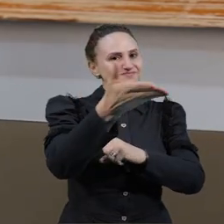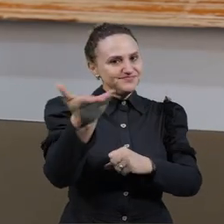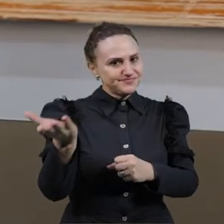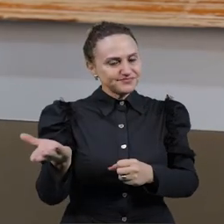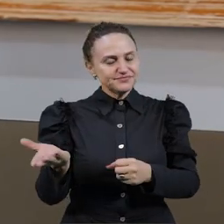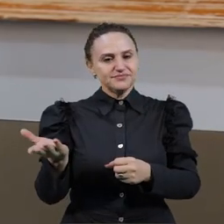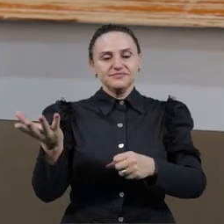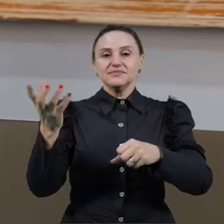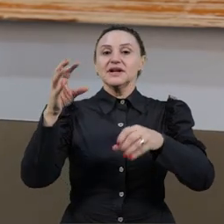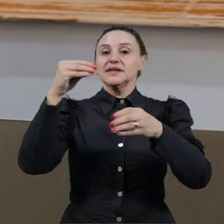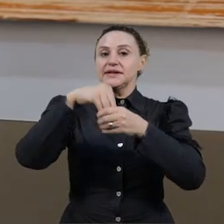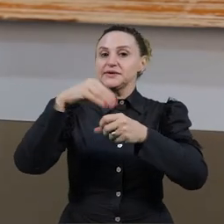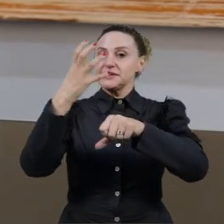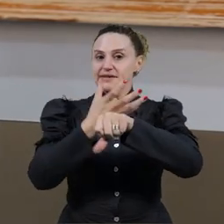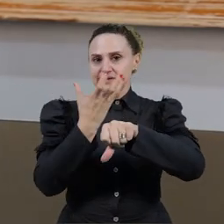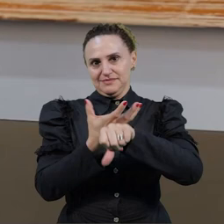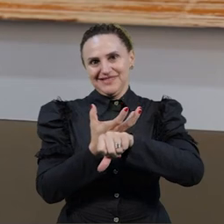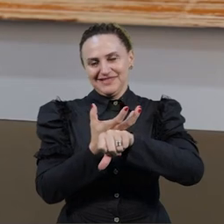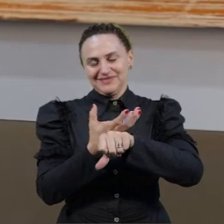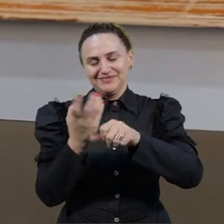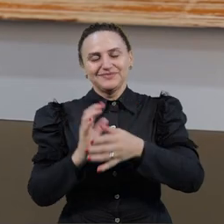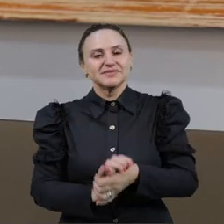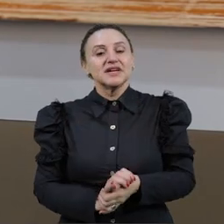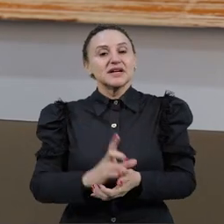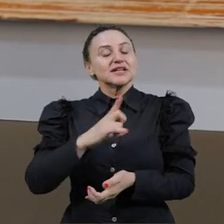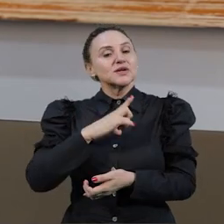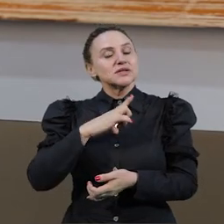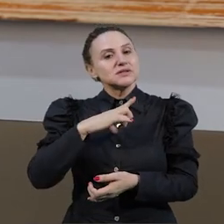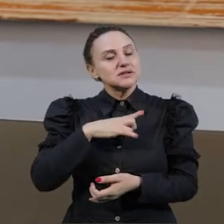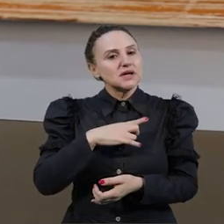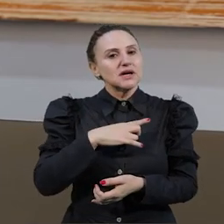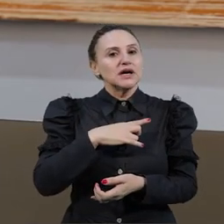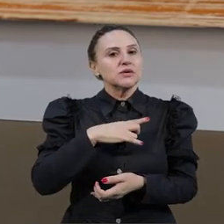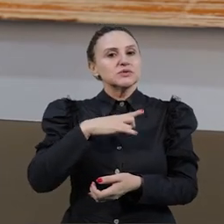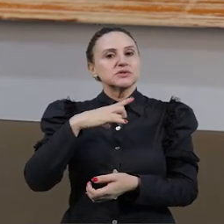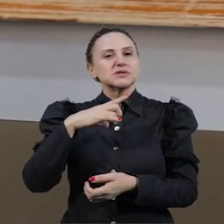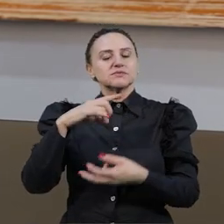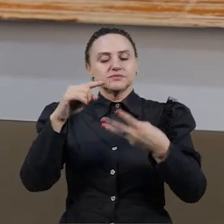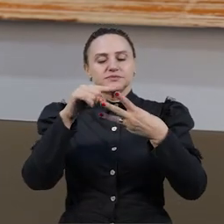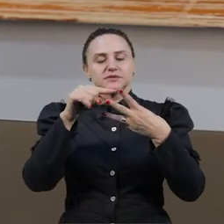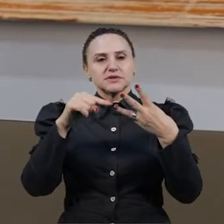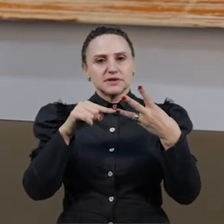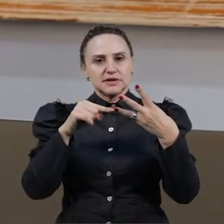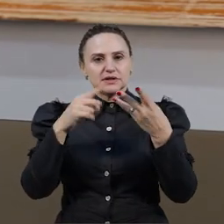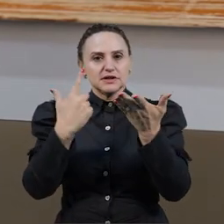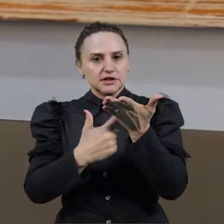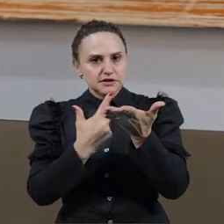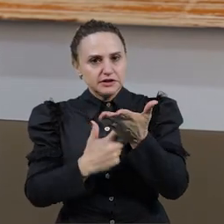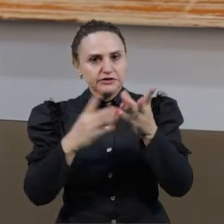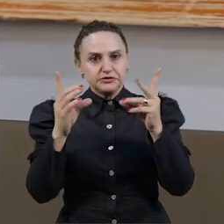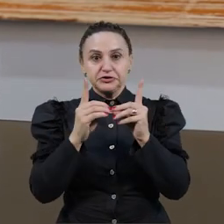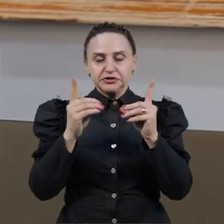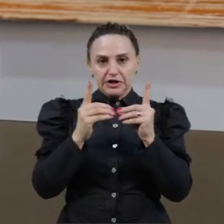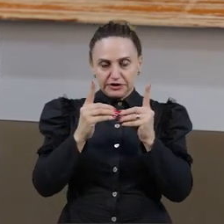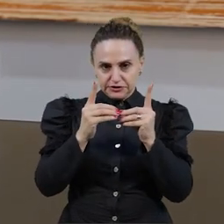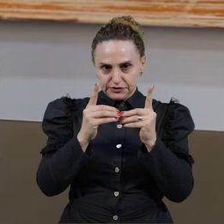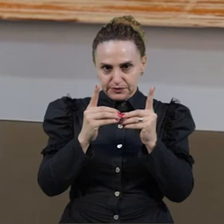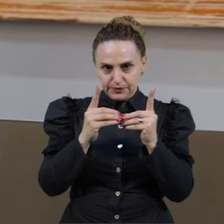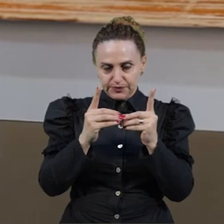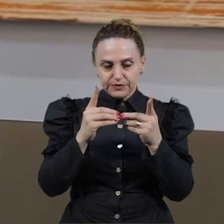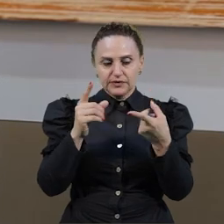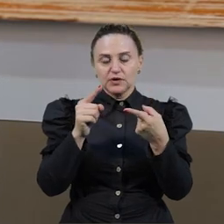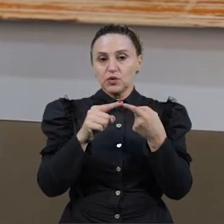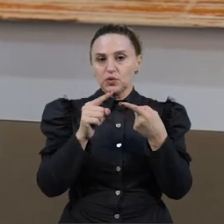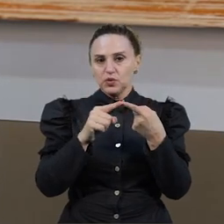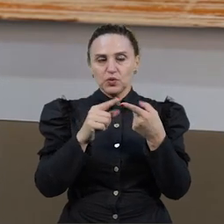teoria metodologia de história e geografia então nós temos definidos Três livros didáticos um livro didático que